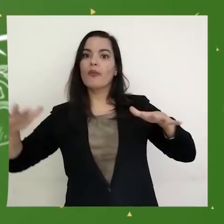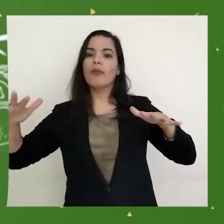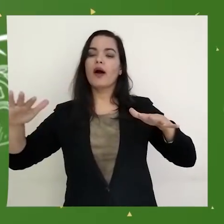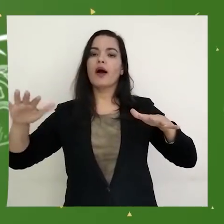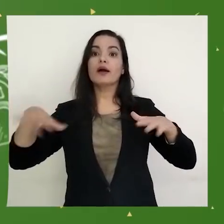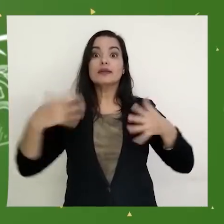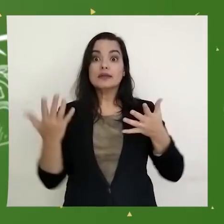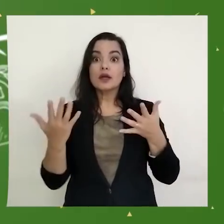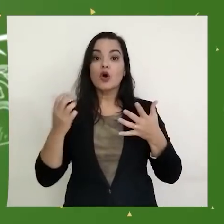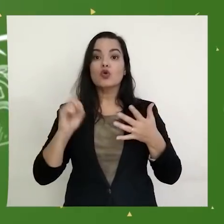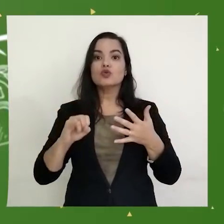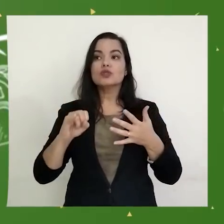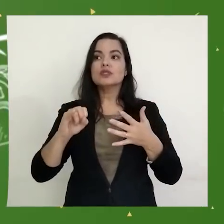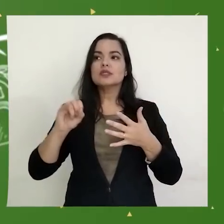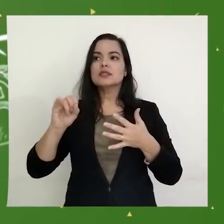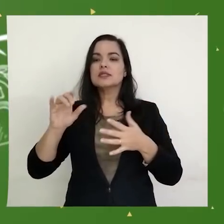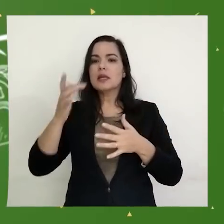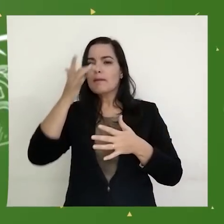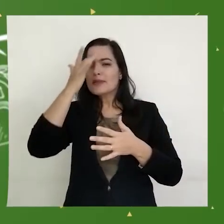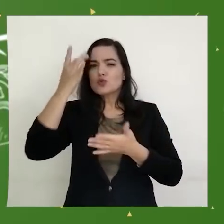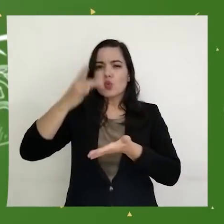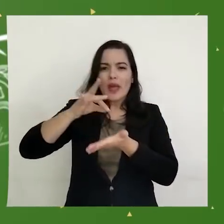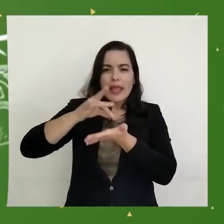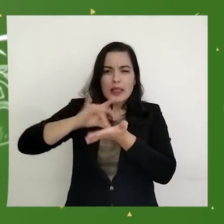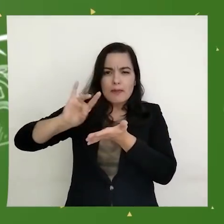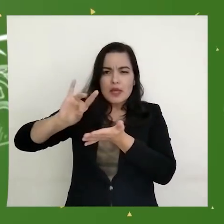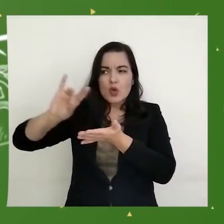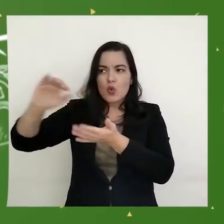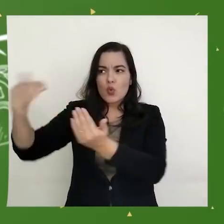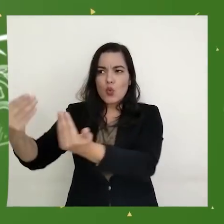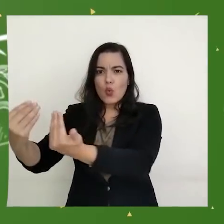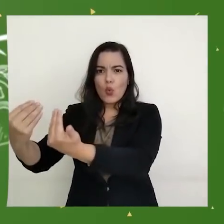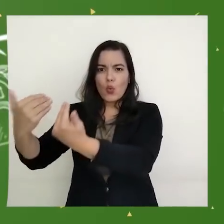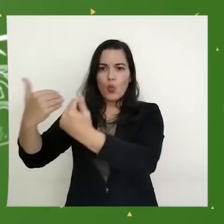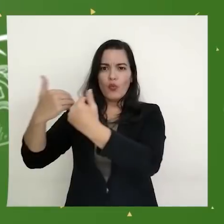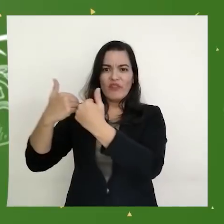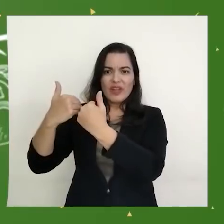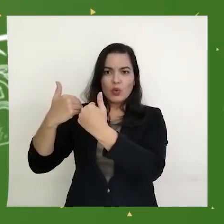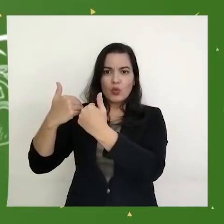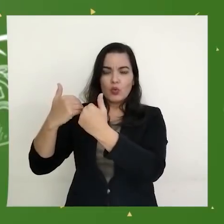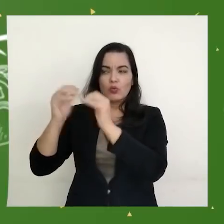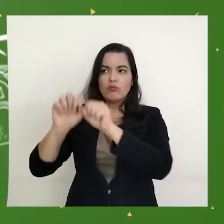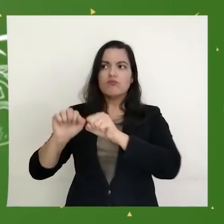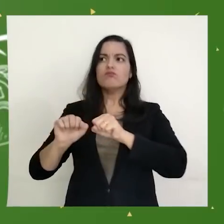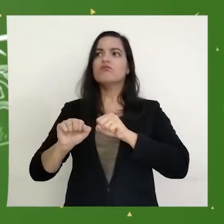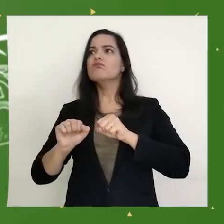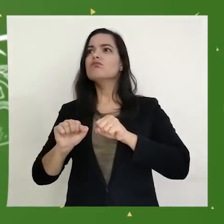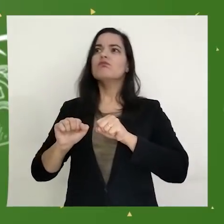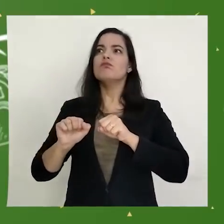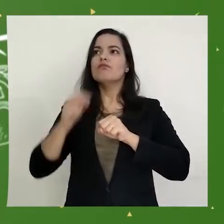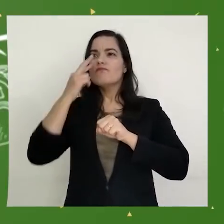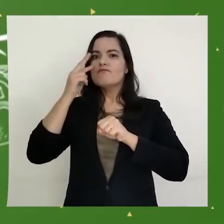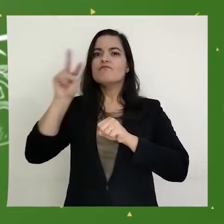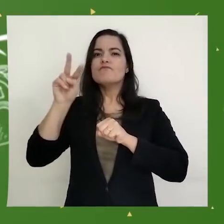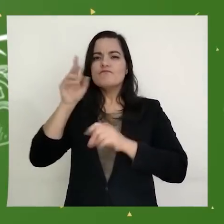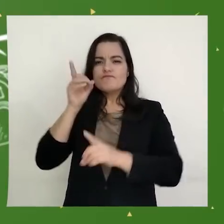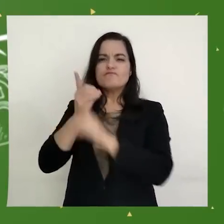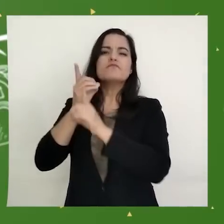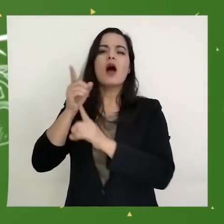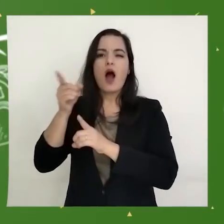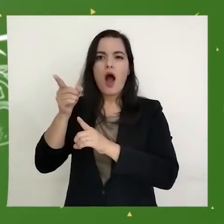navio tentasse chegar na costa ali de Salvador, desse local do Pelourinho, eles facilmente